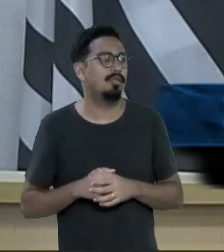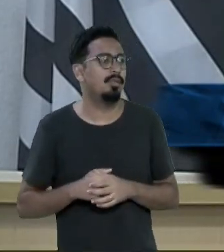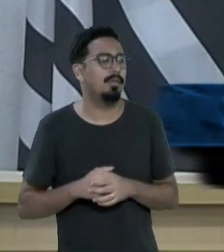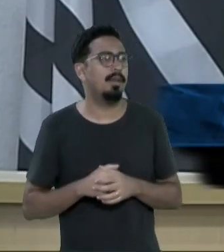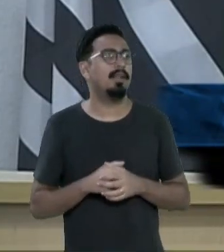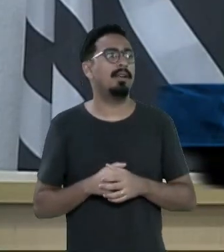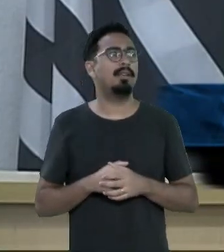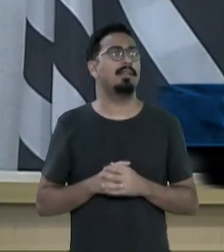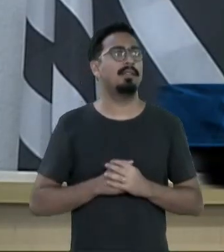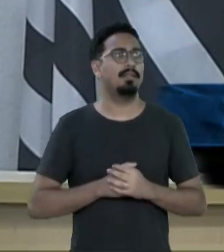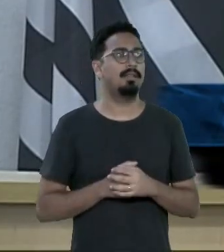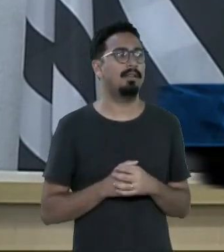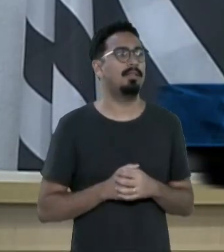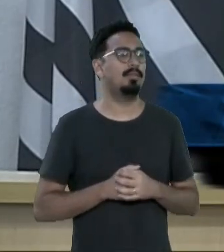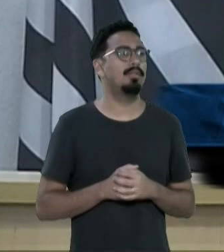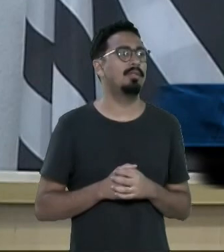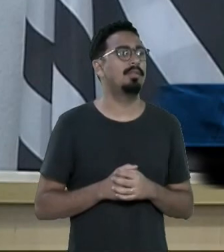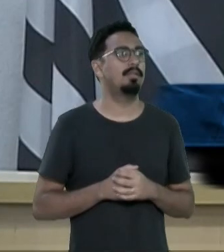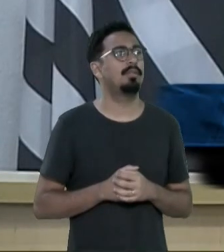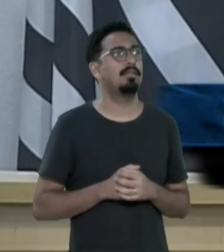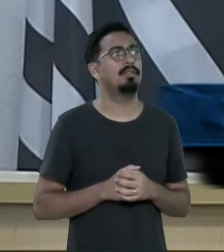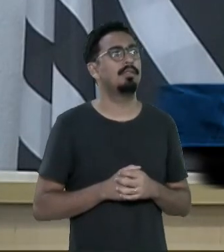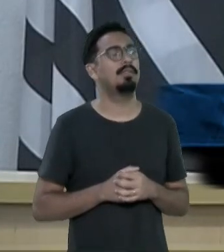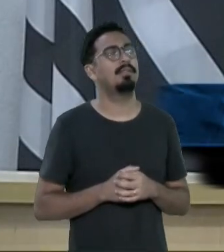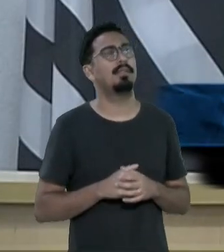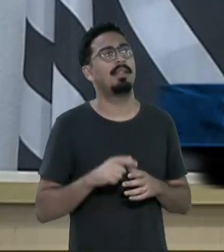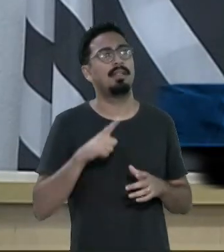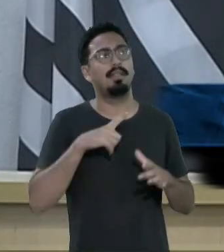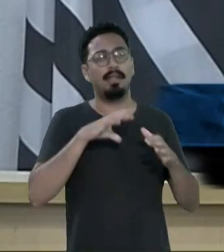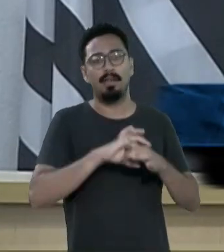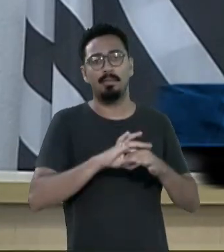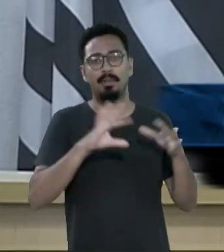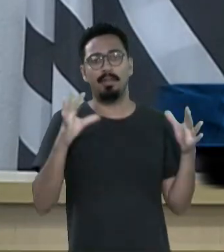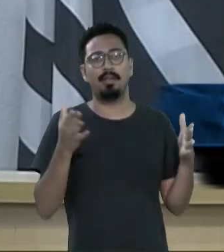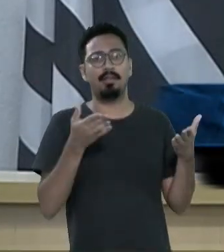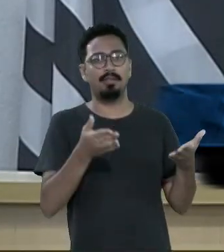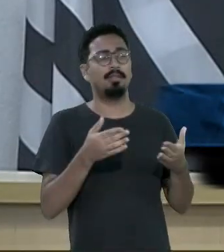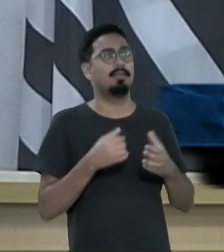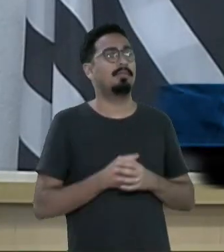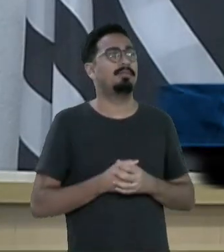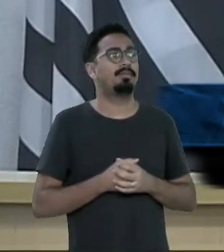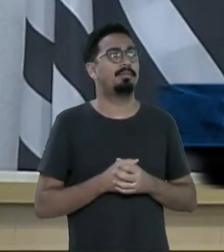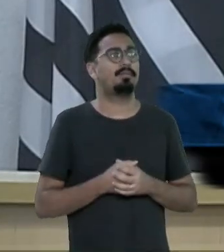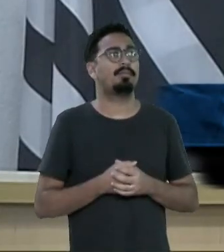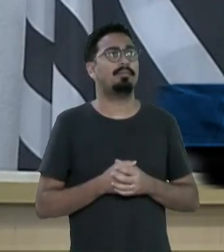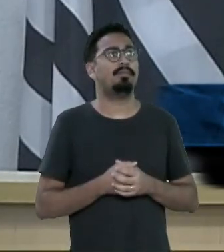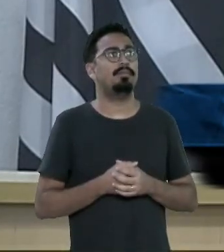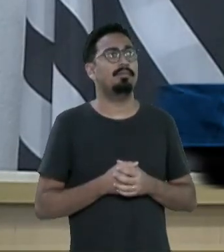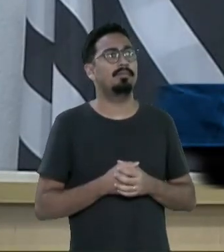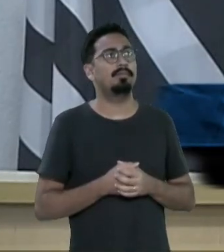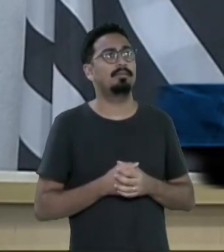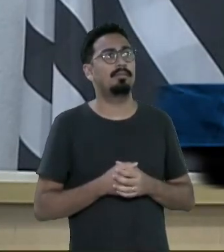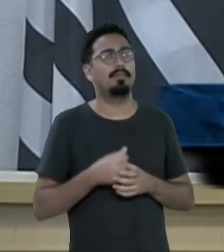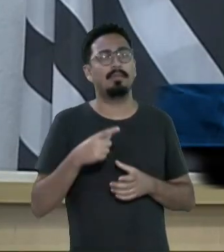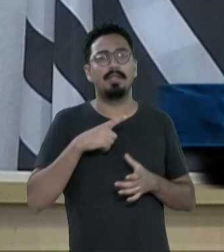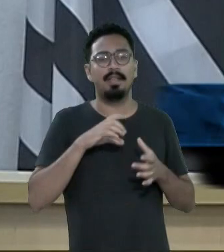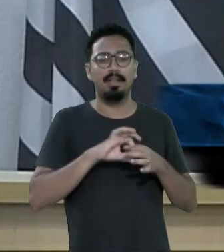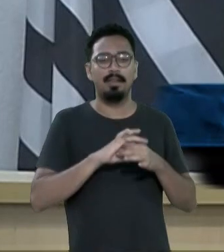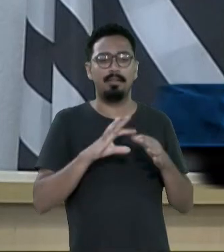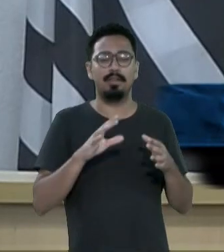na frente do prefeito, na frente das pessoas, isso te dá liberdade. Essa escritura te dá uma